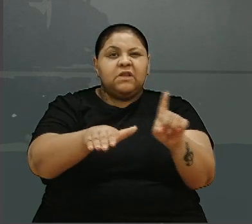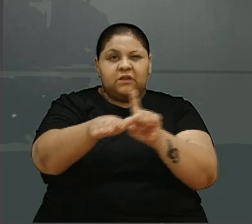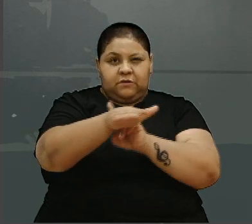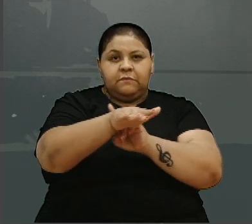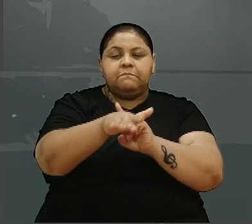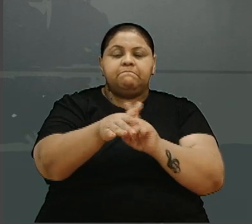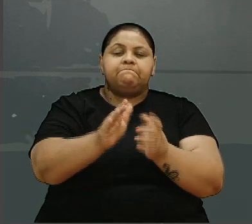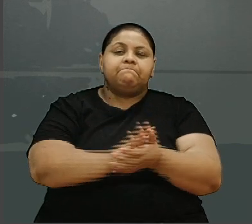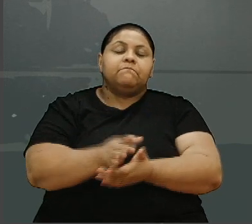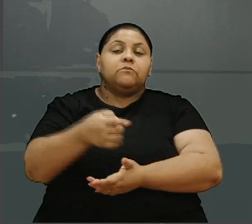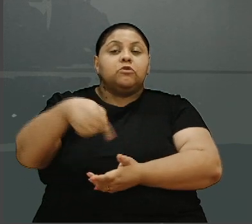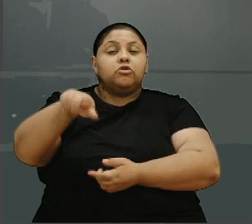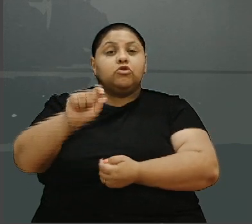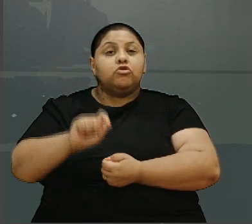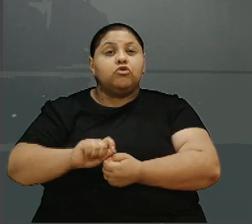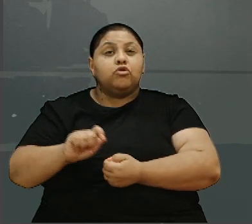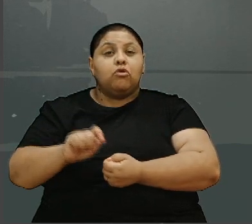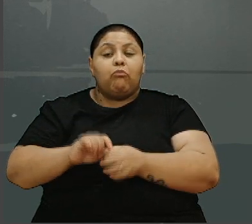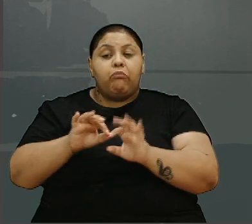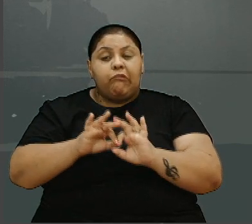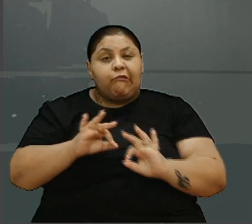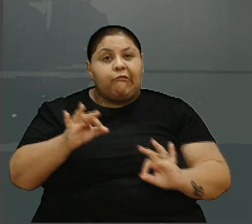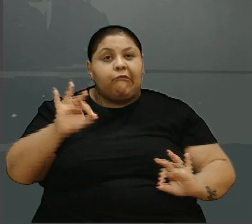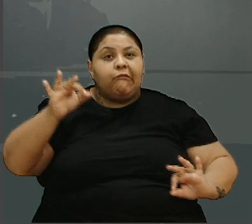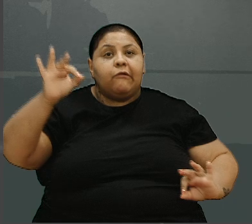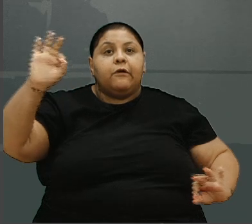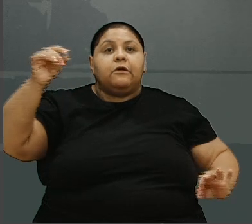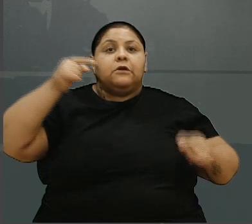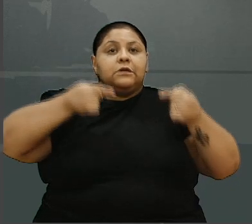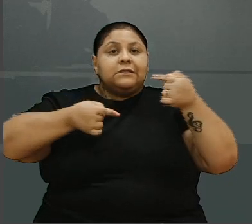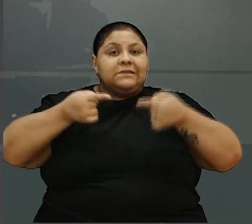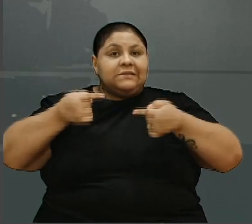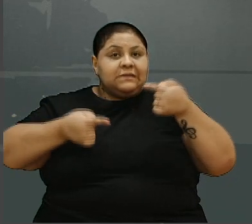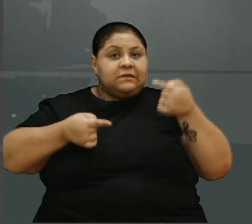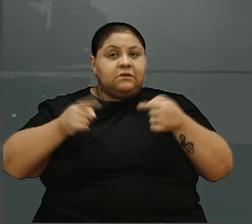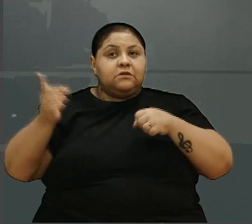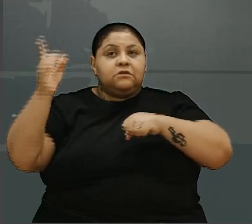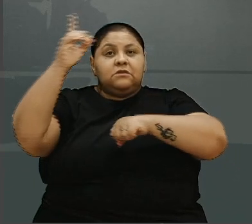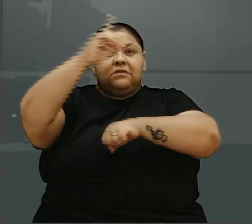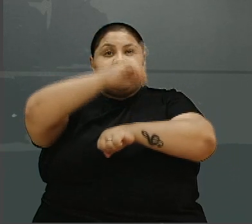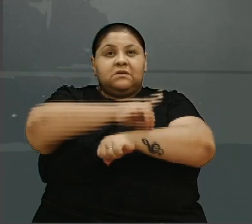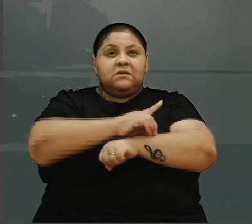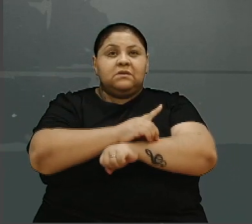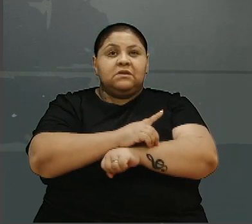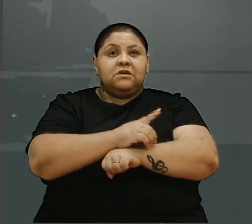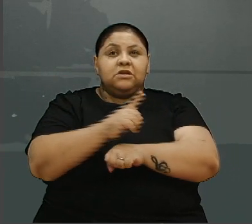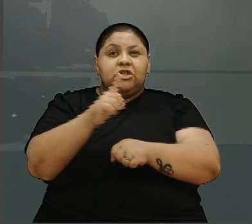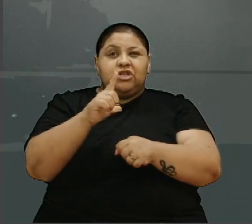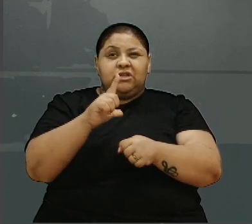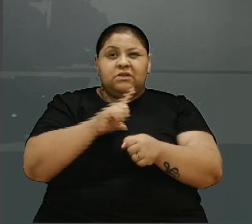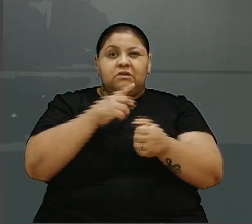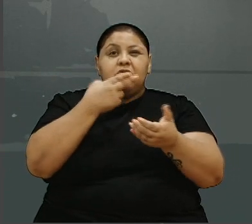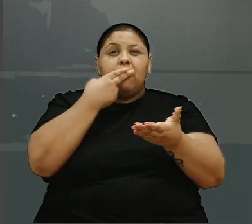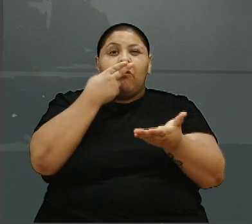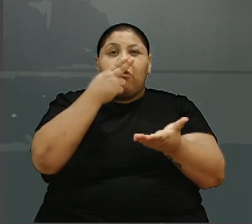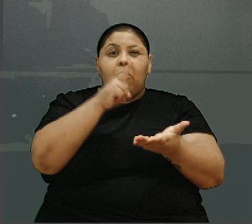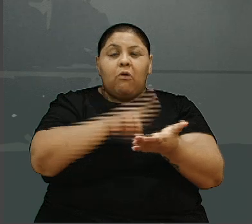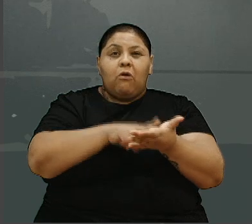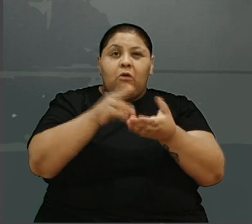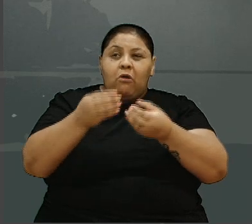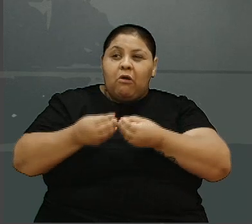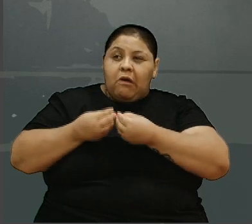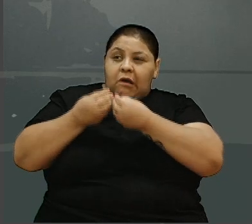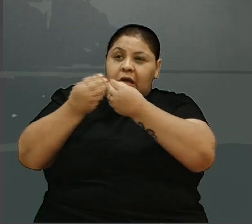civil. Nós fizemos um longo debate naquele dia, nós tiramos uma carta que foi levada